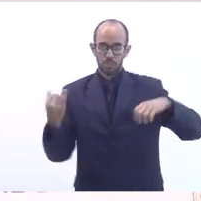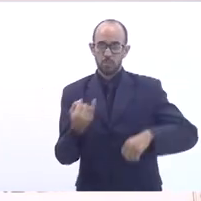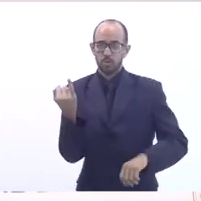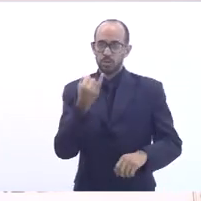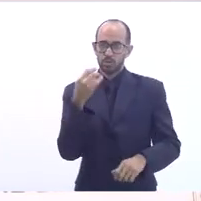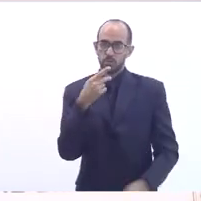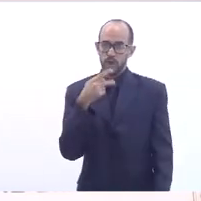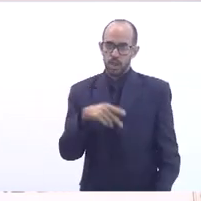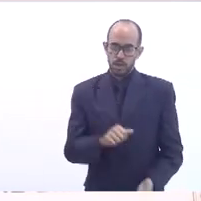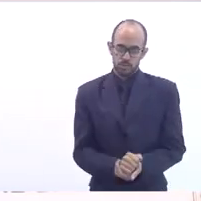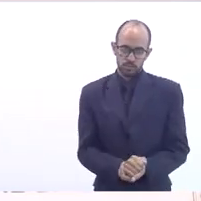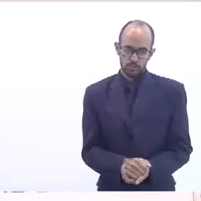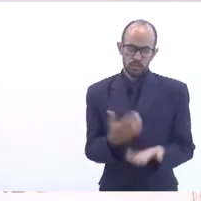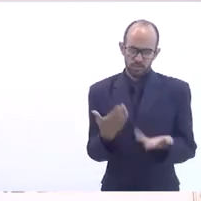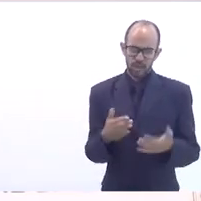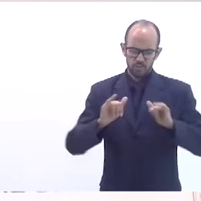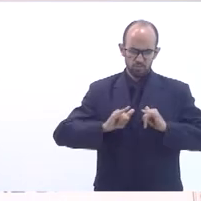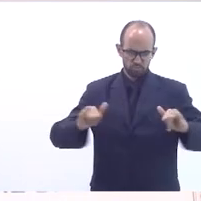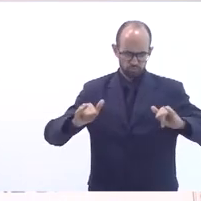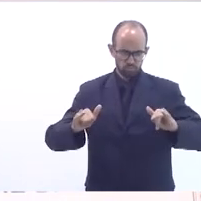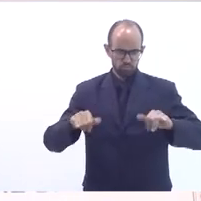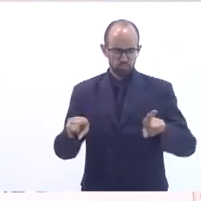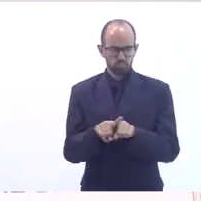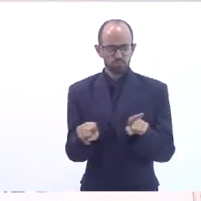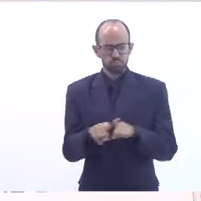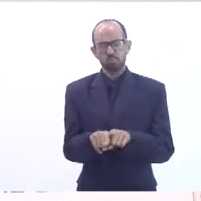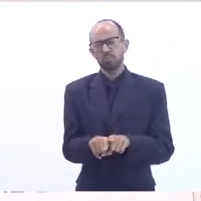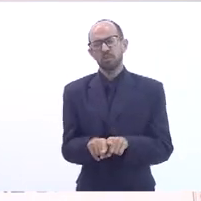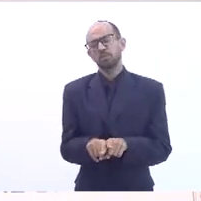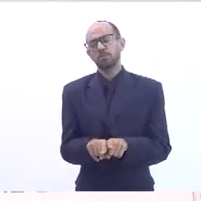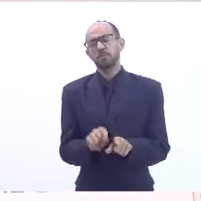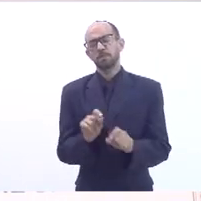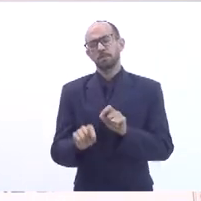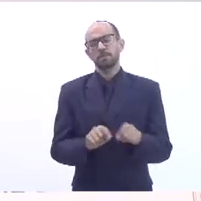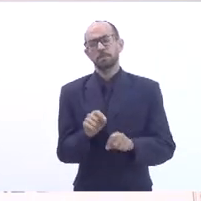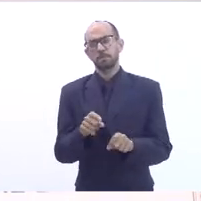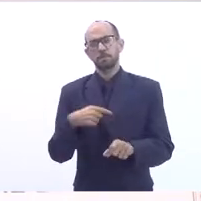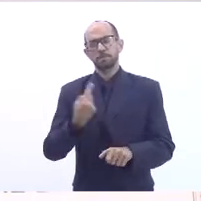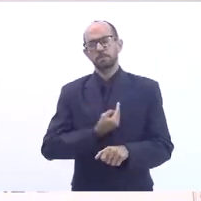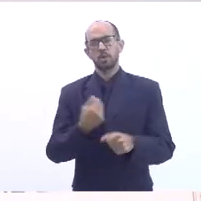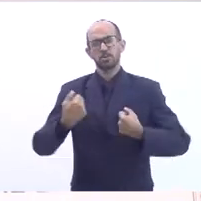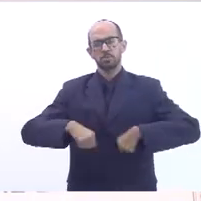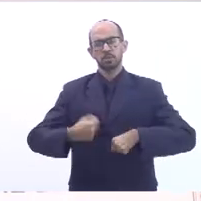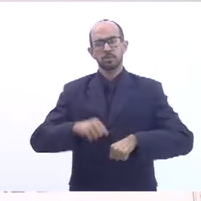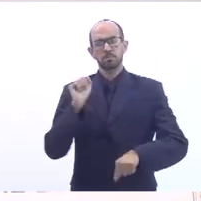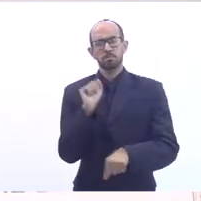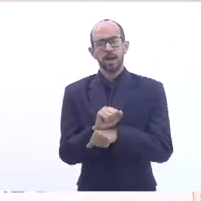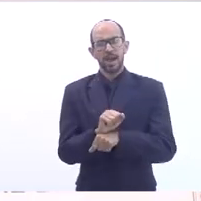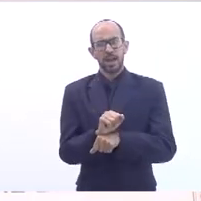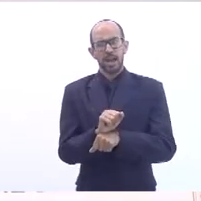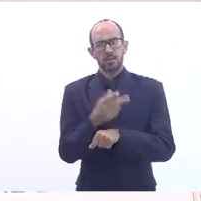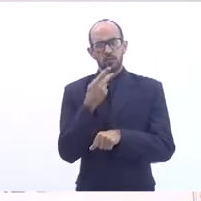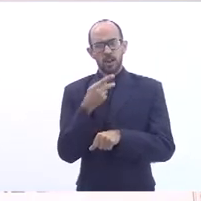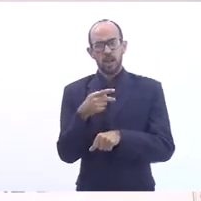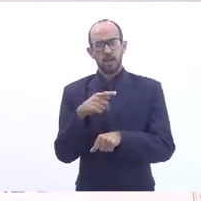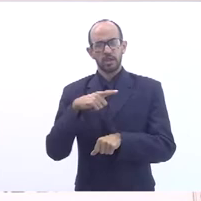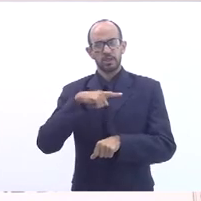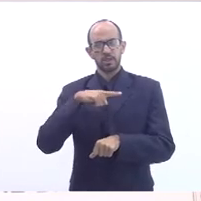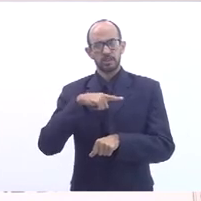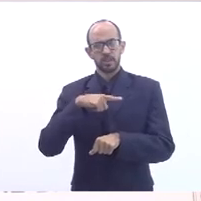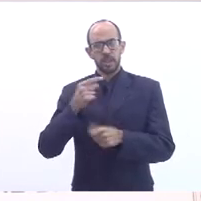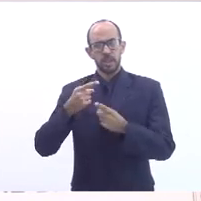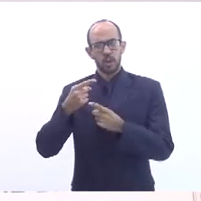registrado e quero fazer uma denúncia aqui quero fazer uma denúncia Aqui nós temos que parar de dizer que existe